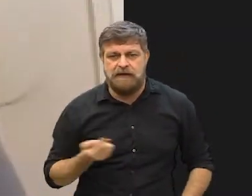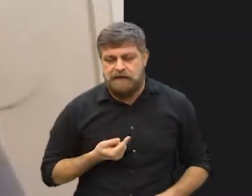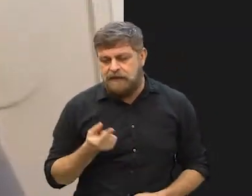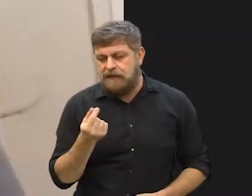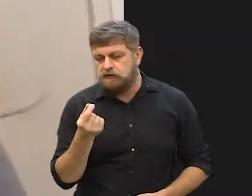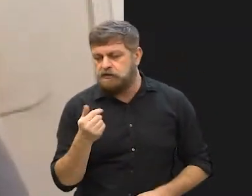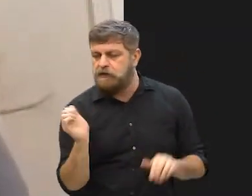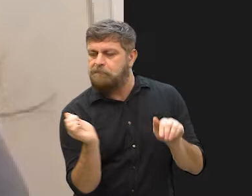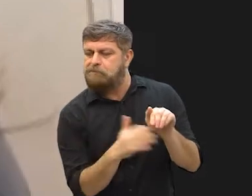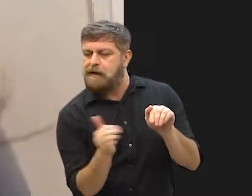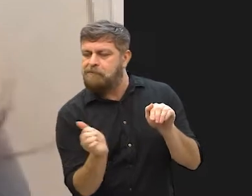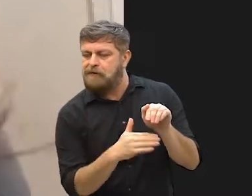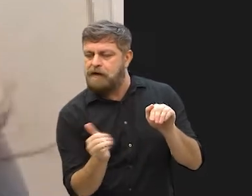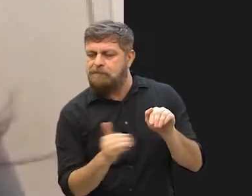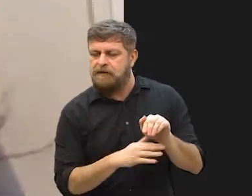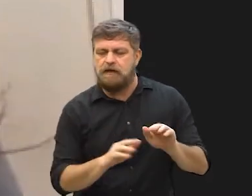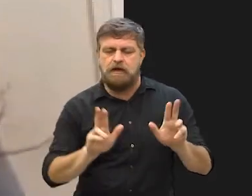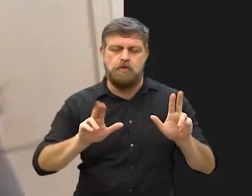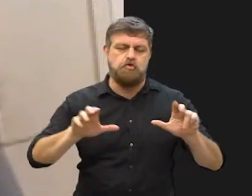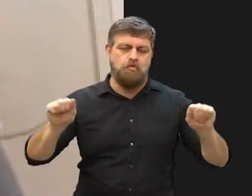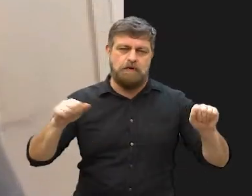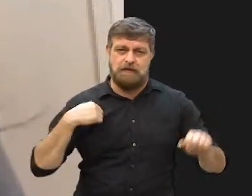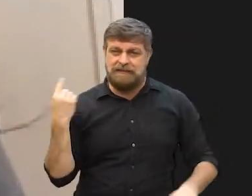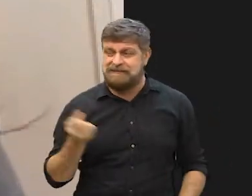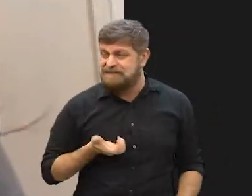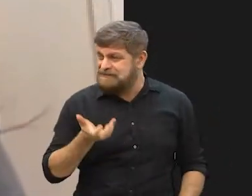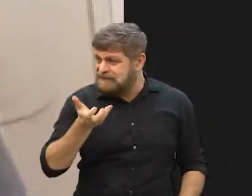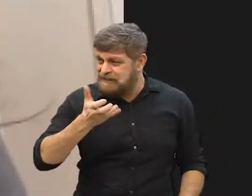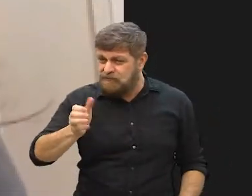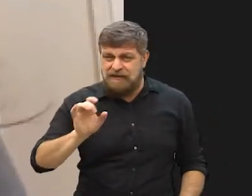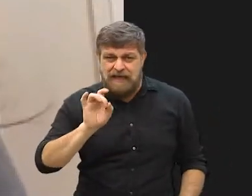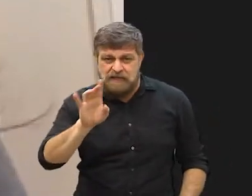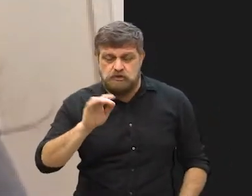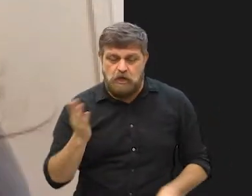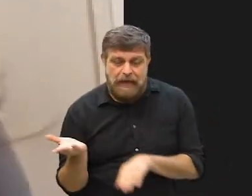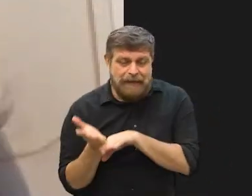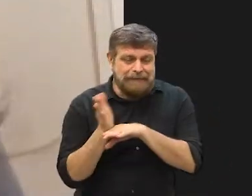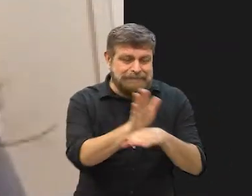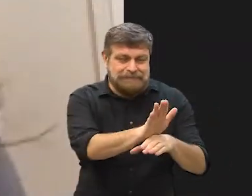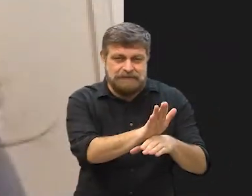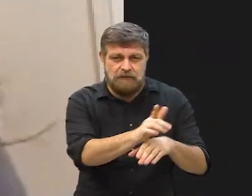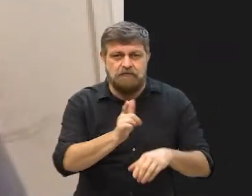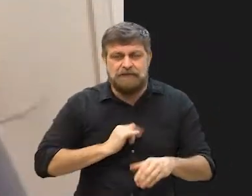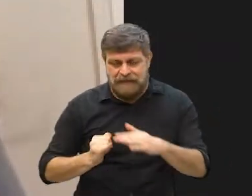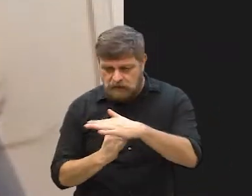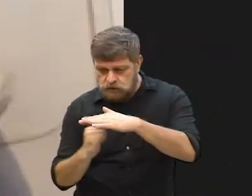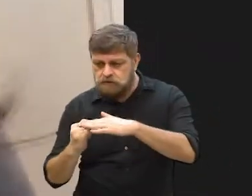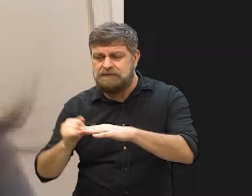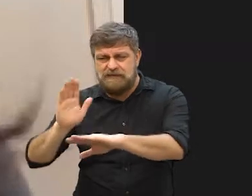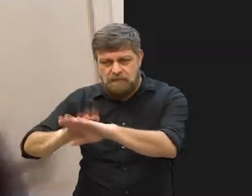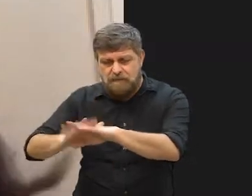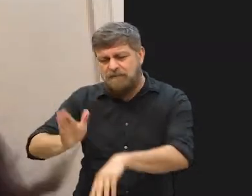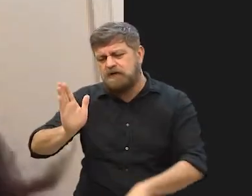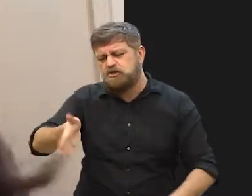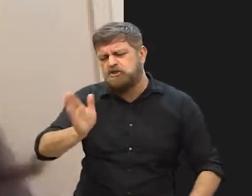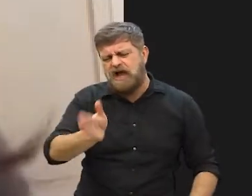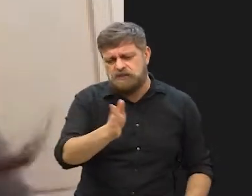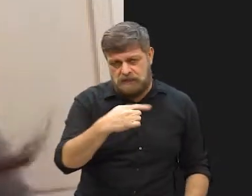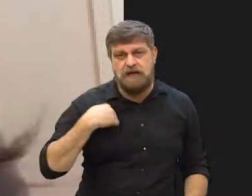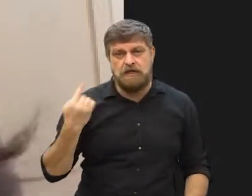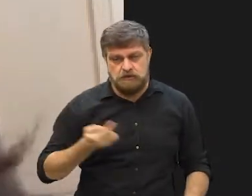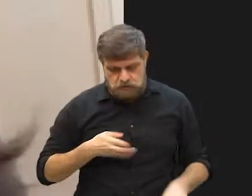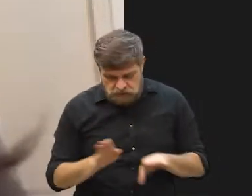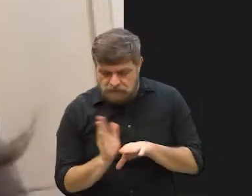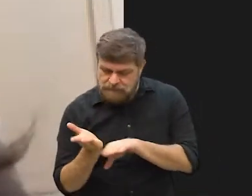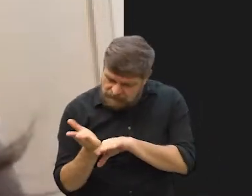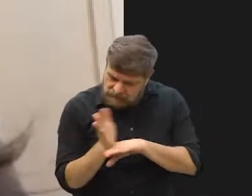ter caixa. A gente não quer fazer apenas a parte assistencial, porque tem muita entidade que faz. Não que a gente não faça,